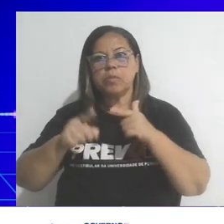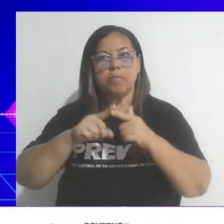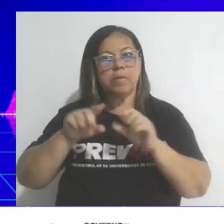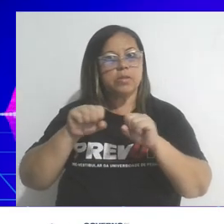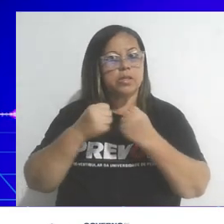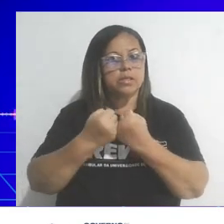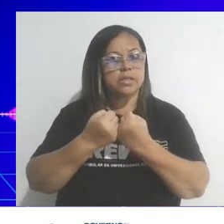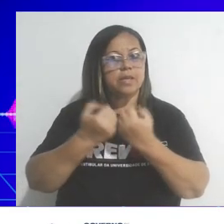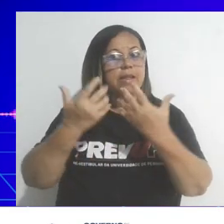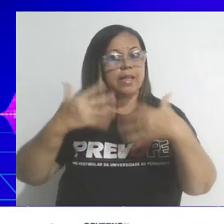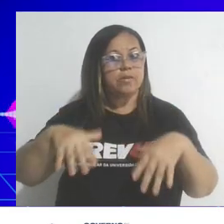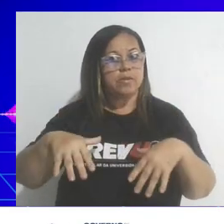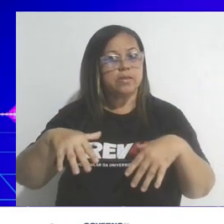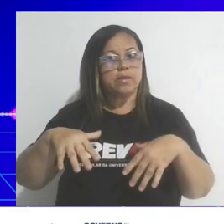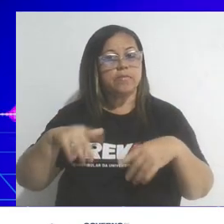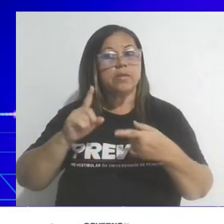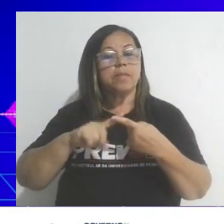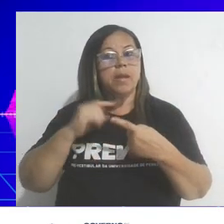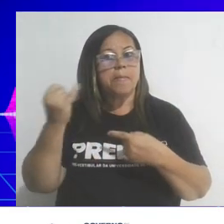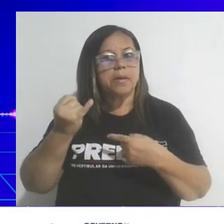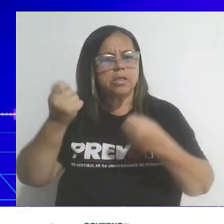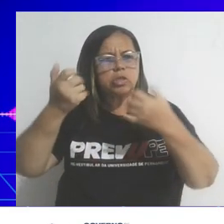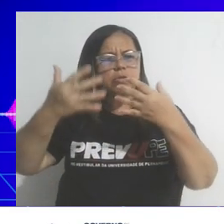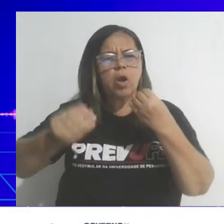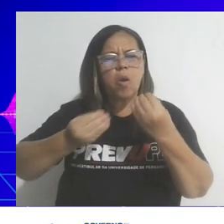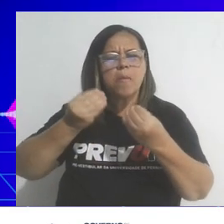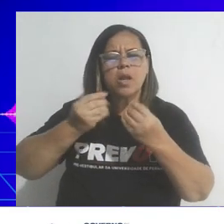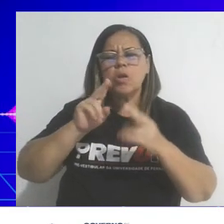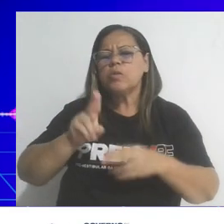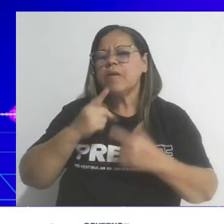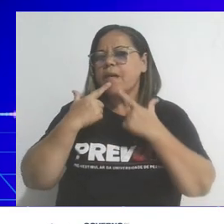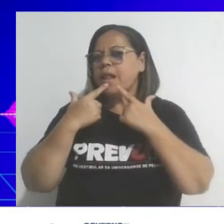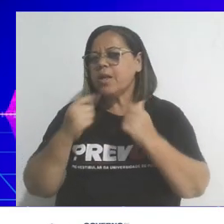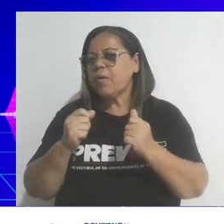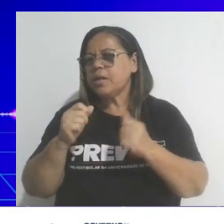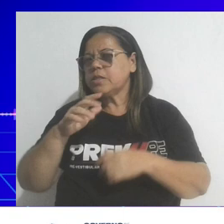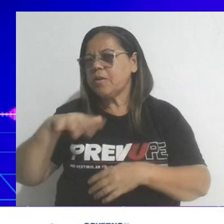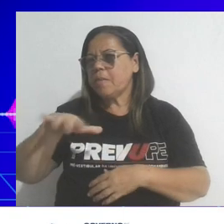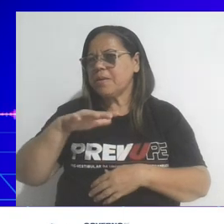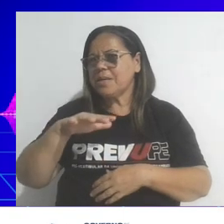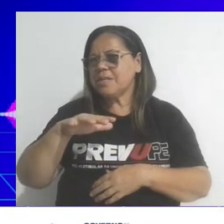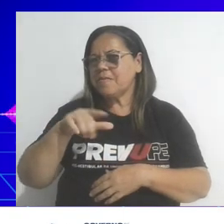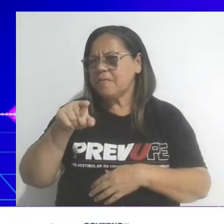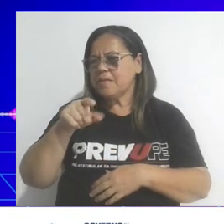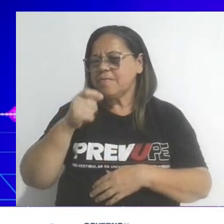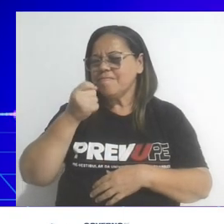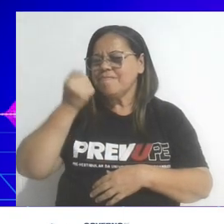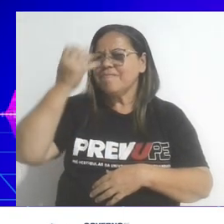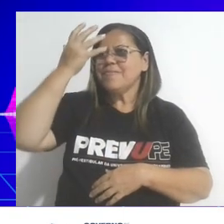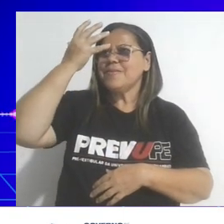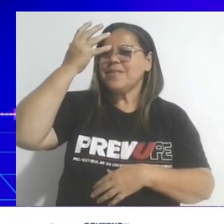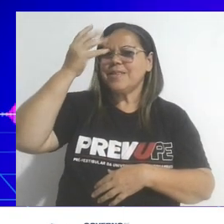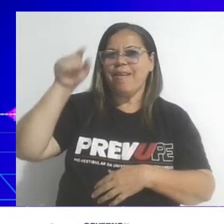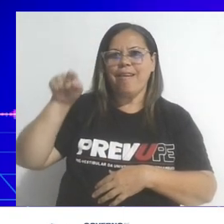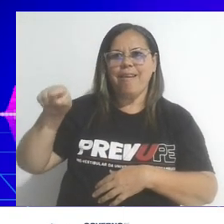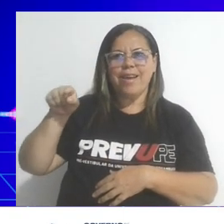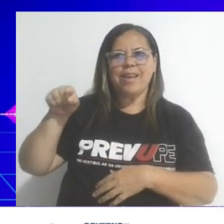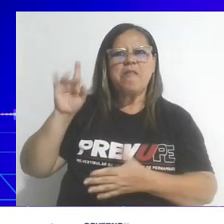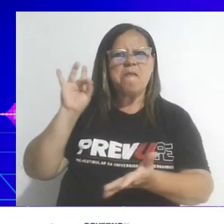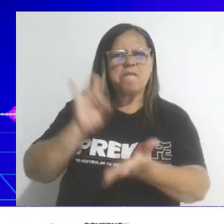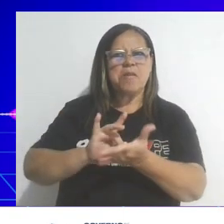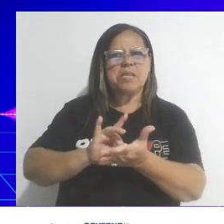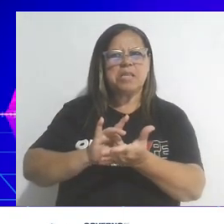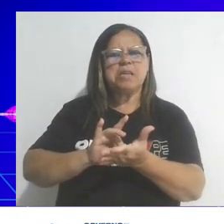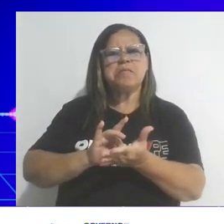esquece de mencionar como ele usava a linguagem para criar aquele ambiente incrível Então pessoal Bateu aquela inspiração José delicar foi um